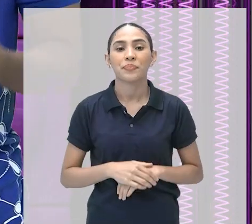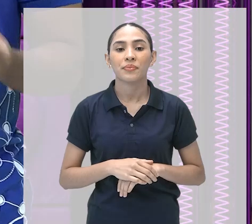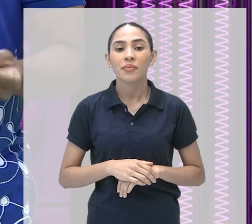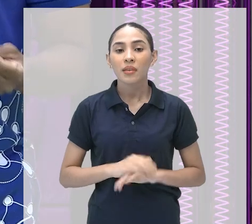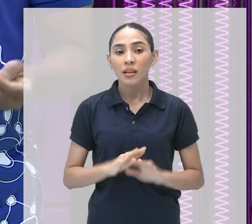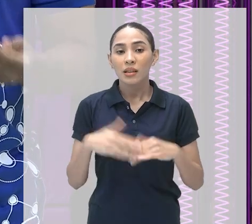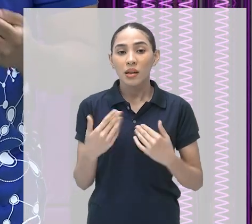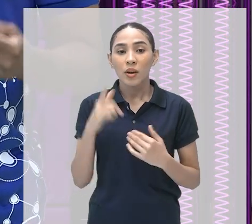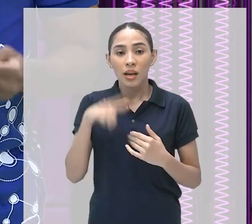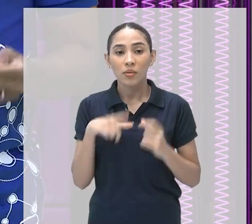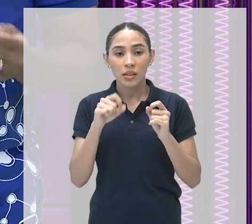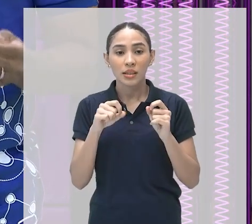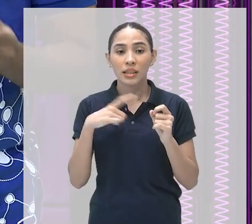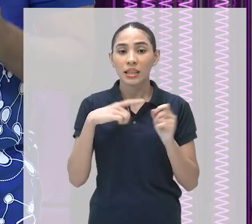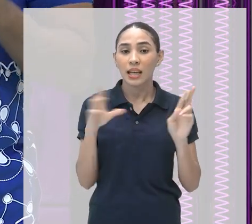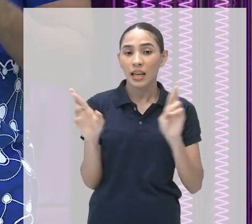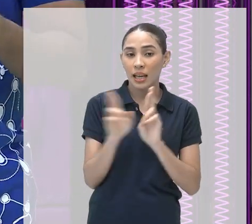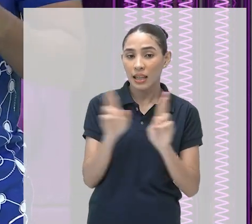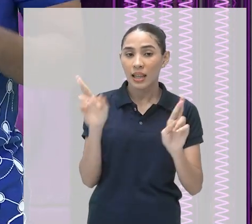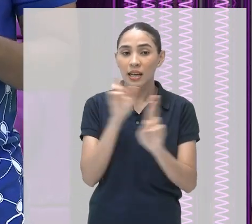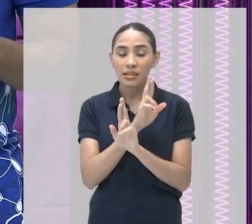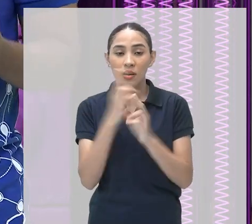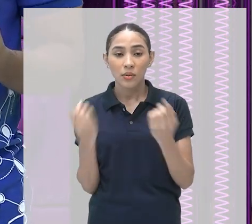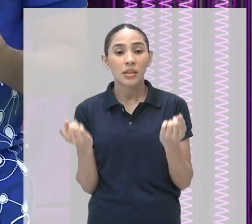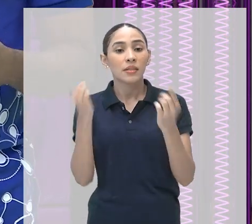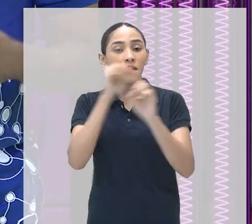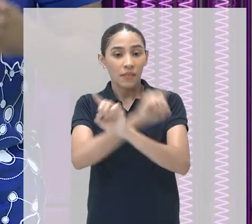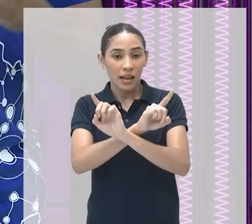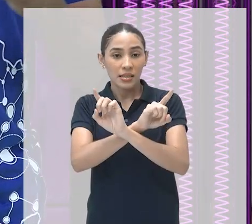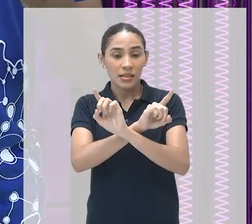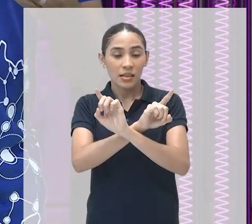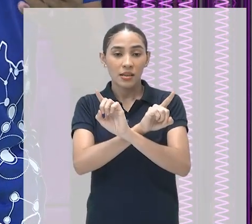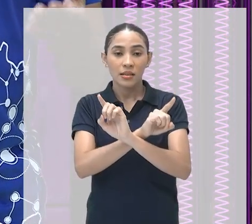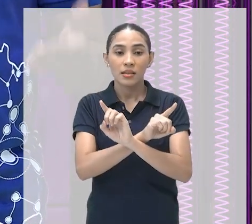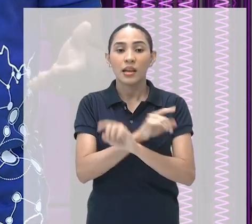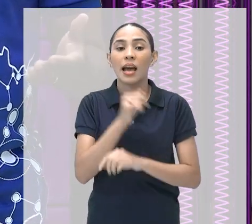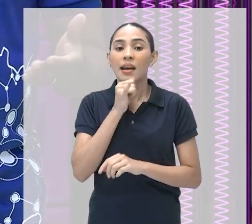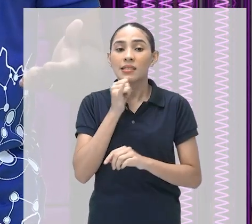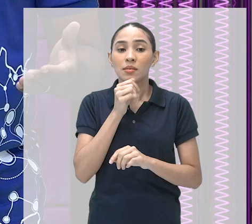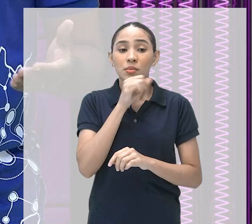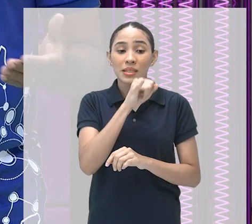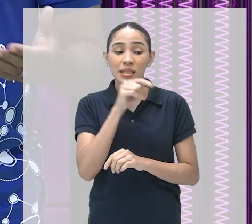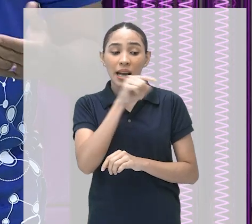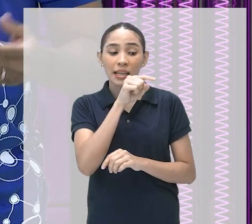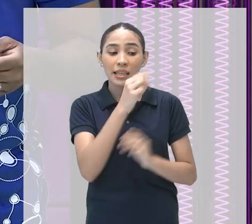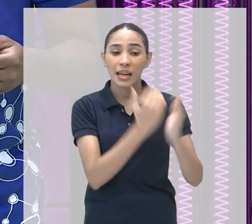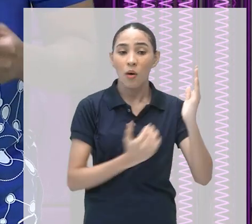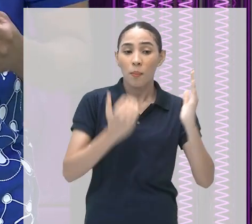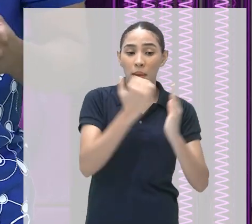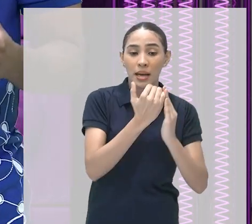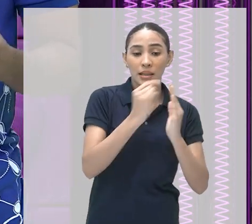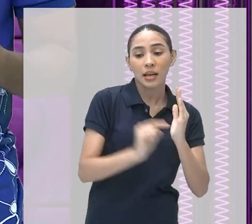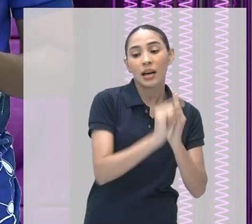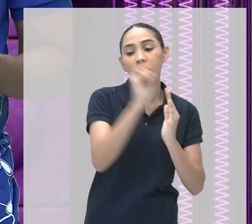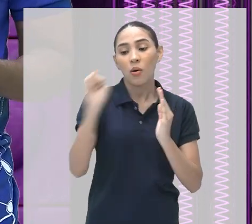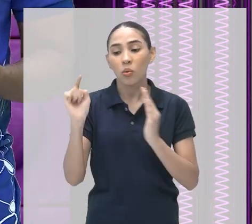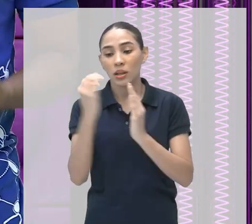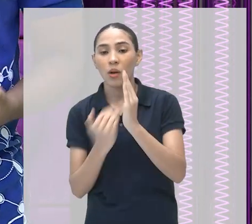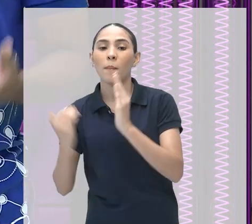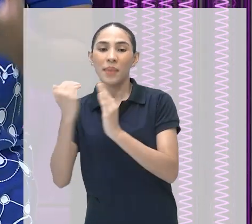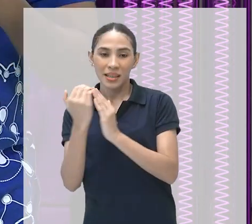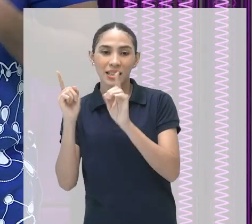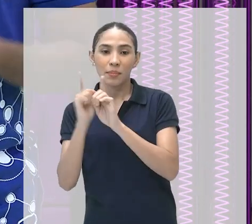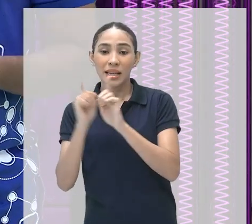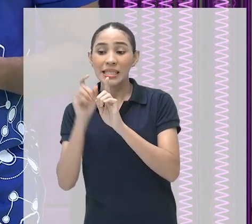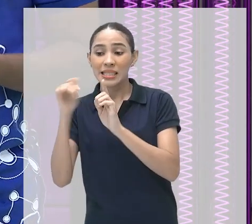proporcionais são aquelas que relacionam de forma inversa, ou seja, quando uma aumenta, a outra aumenta, quando uma diminui,